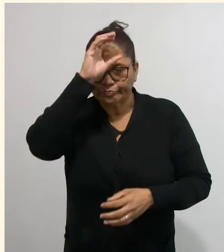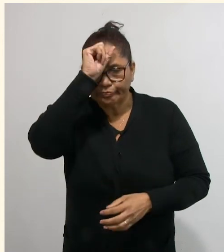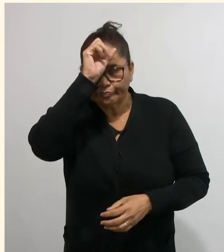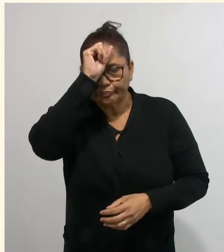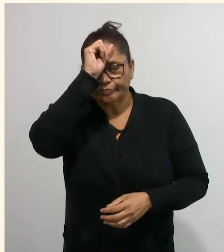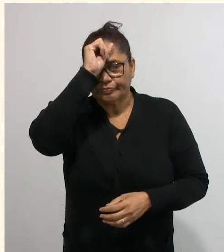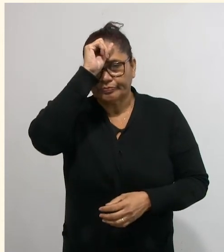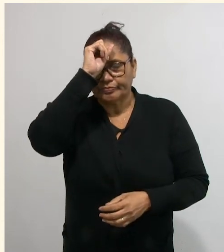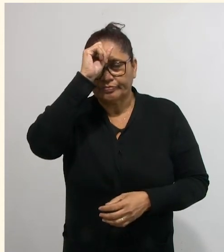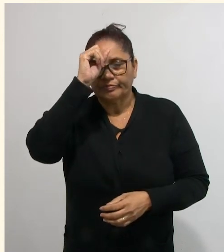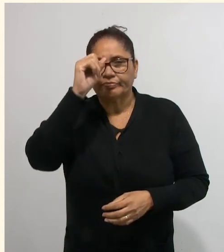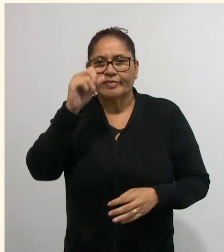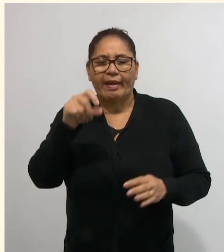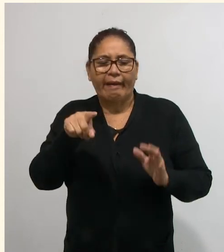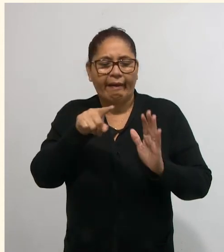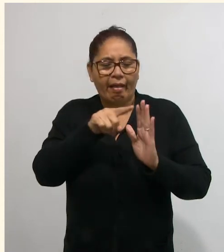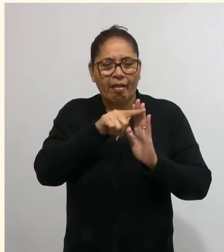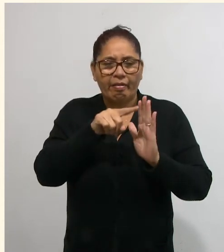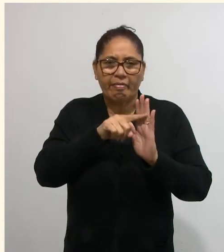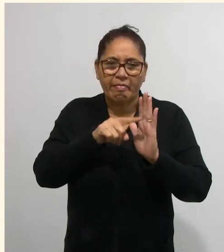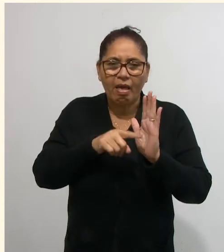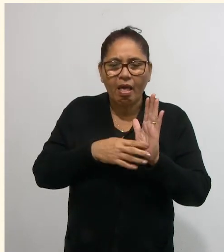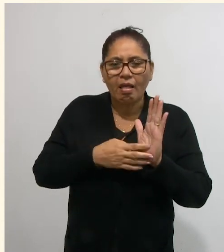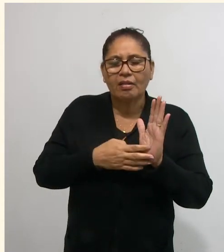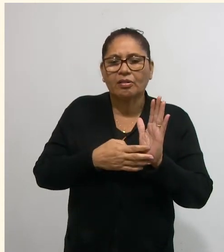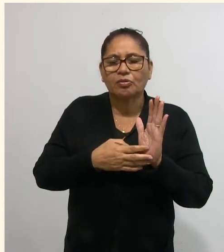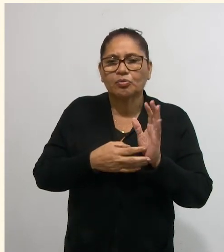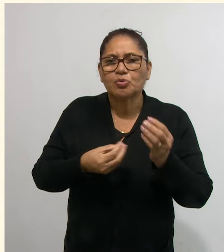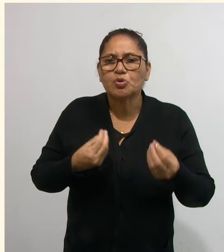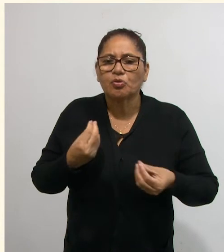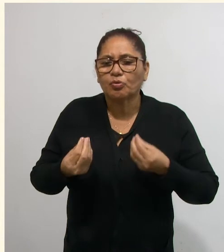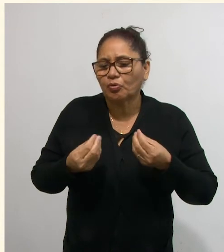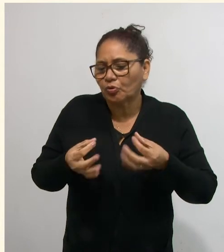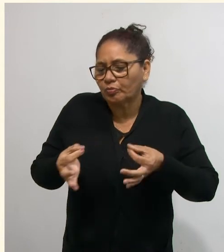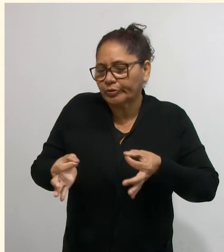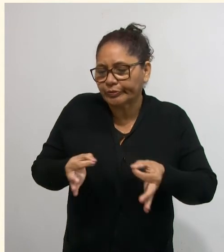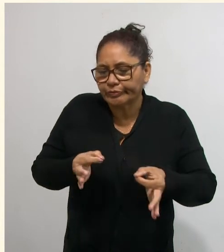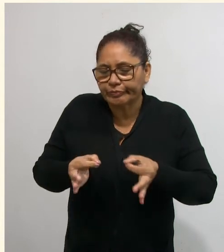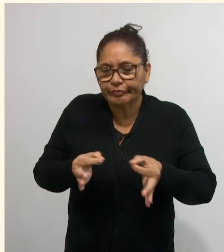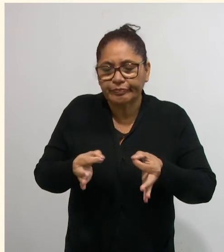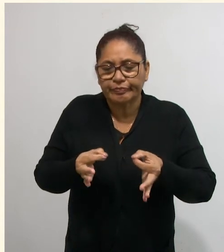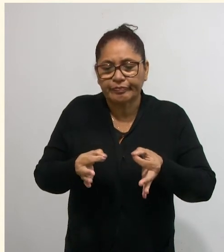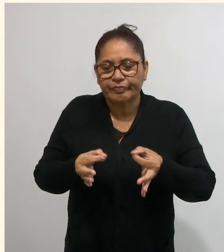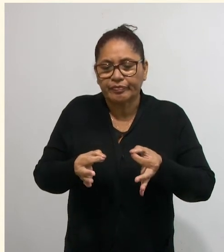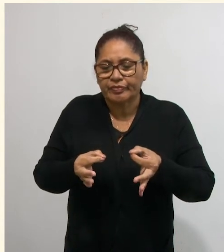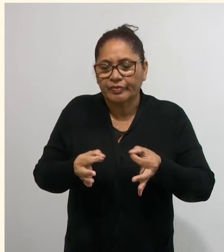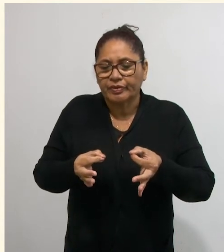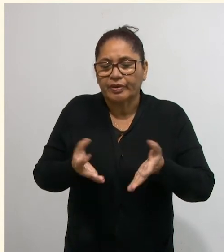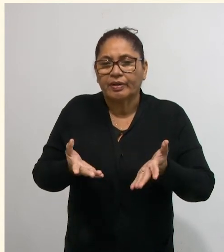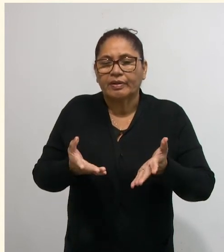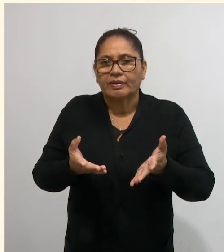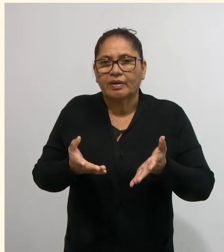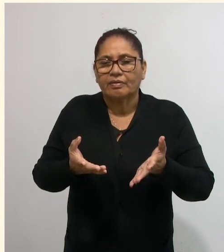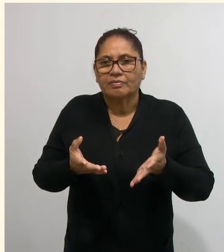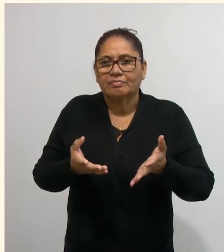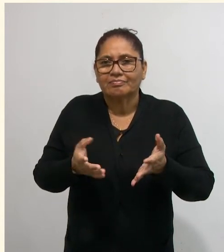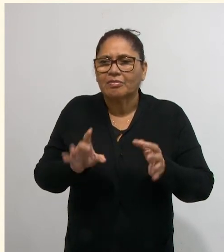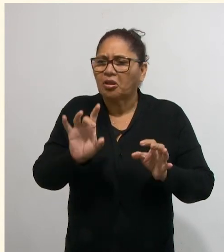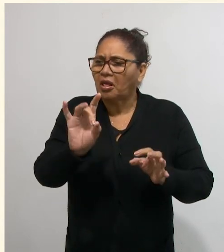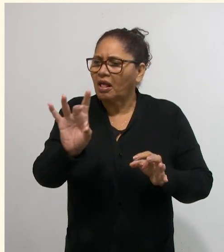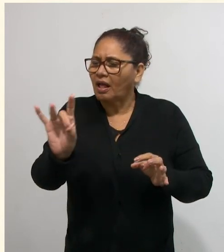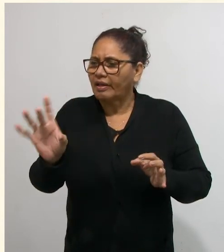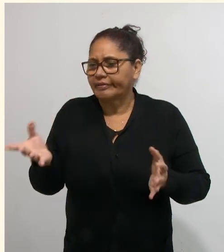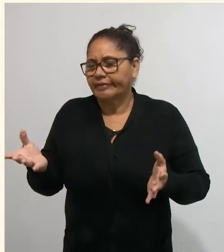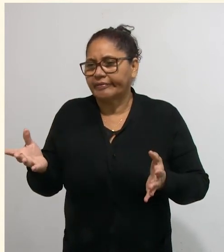a aprendizagem, os métodos, as formas e meios de organização das condições da